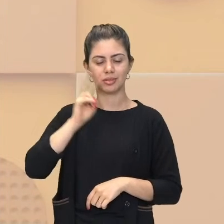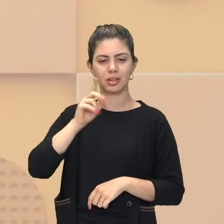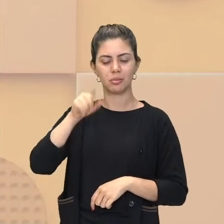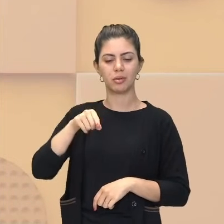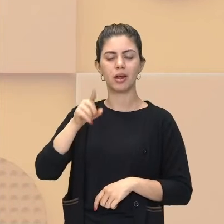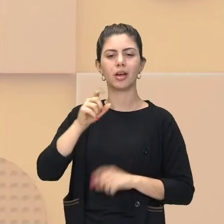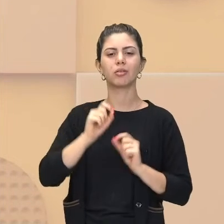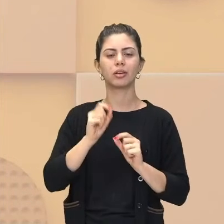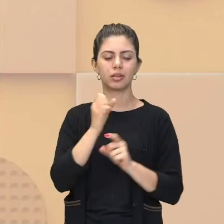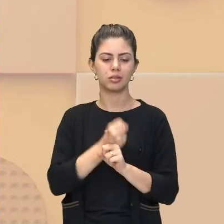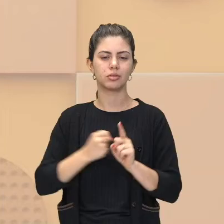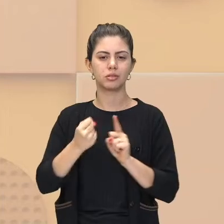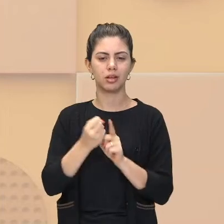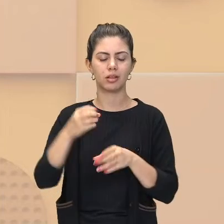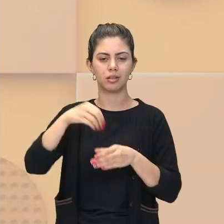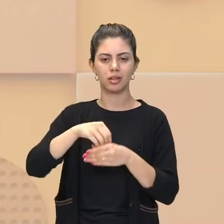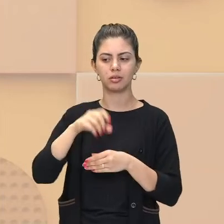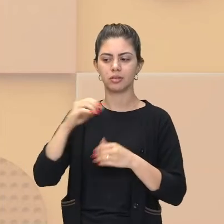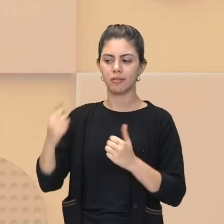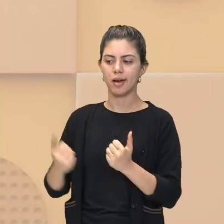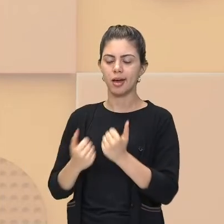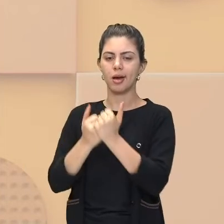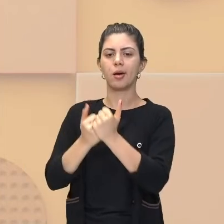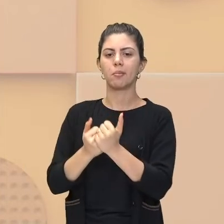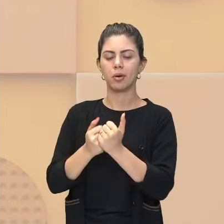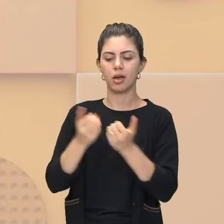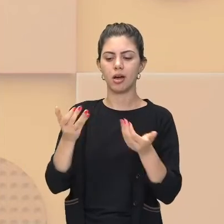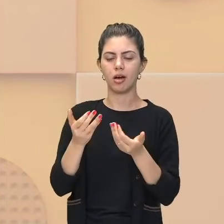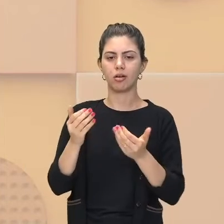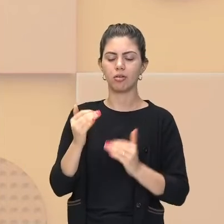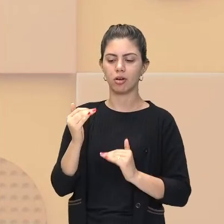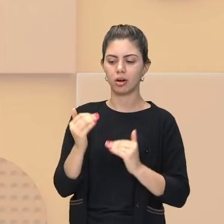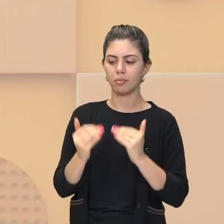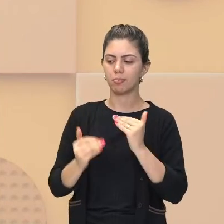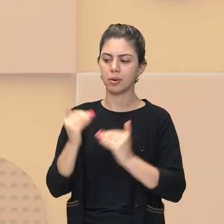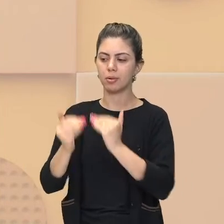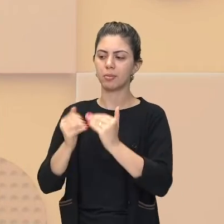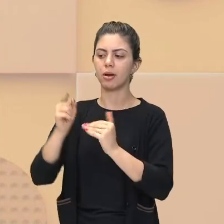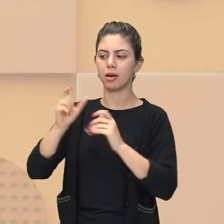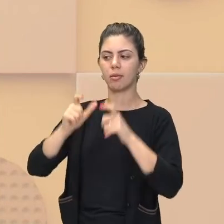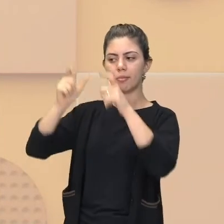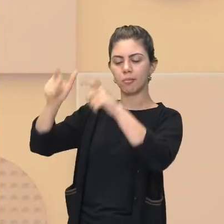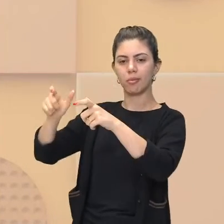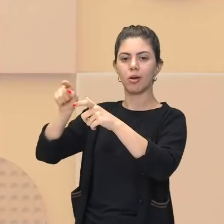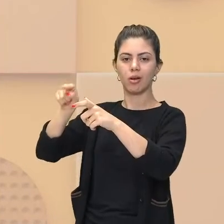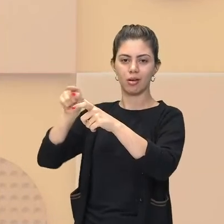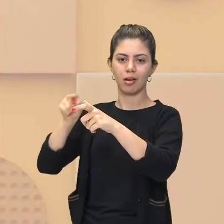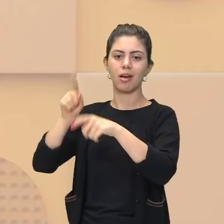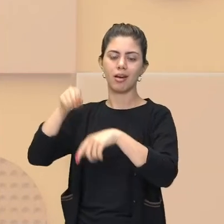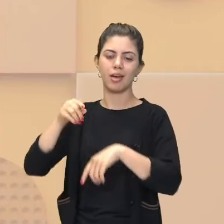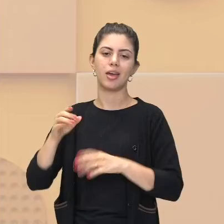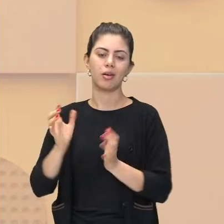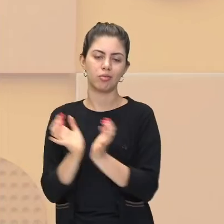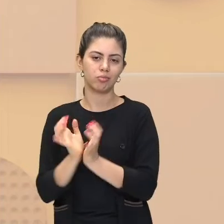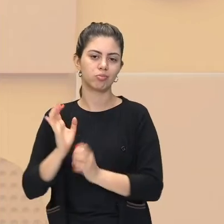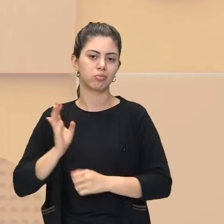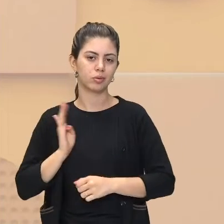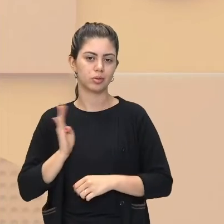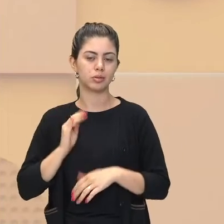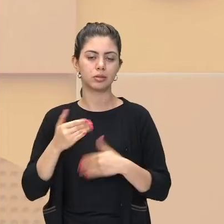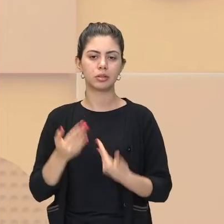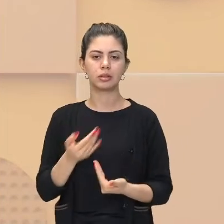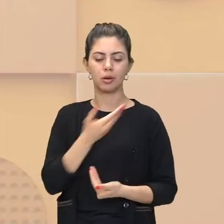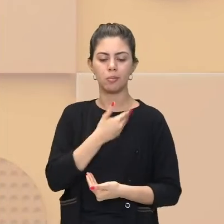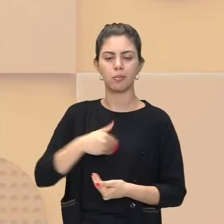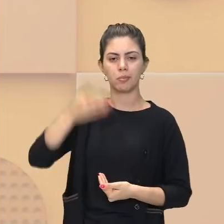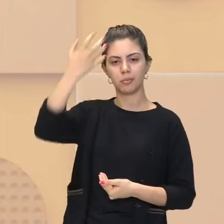que vai ajudar nesse processo de ascensão de Dom João de Avis? É a burguesia. Então, a monarquia ela